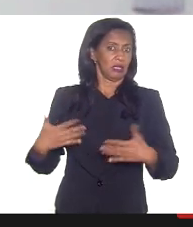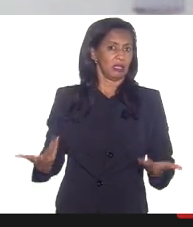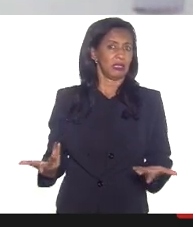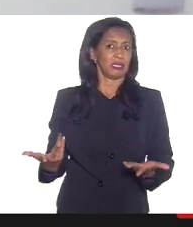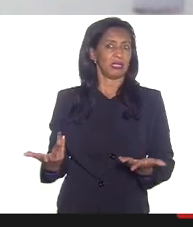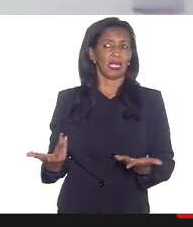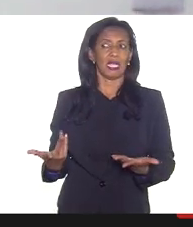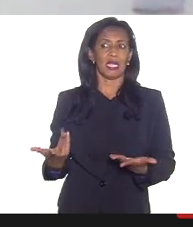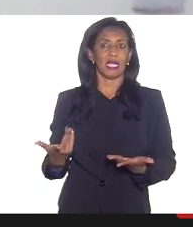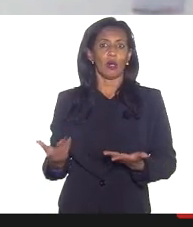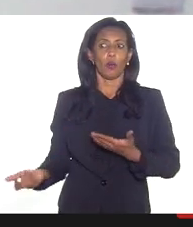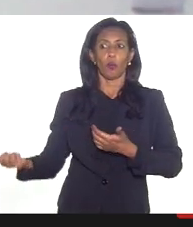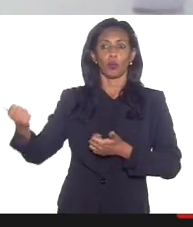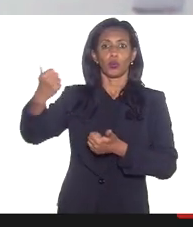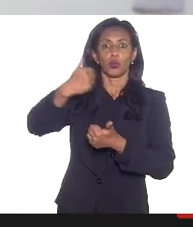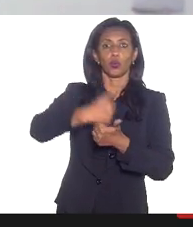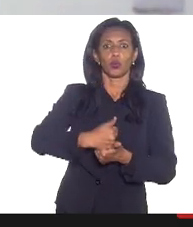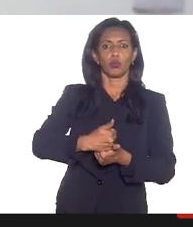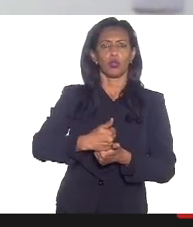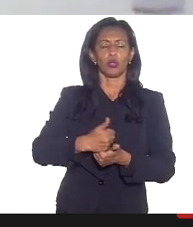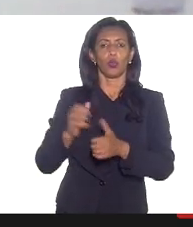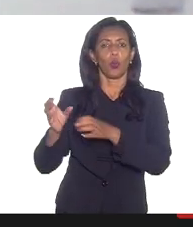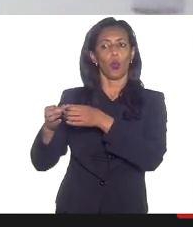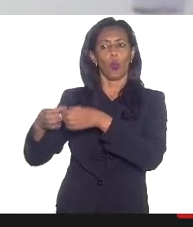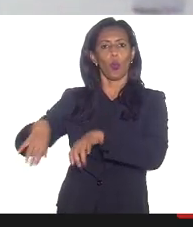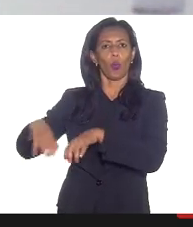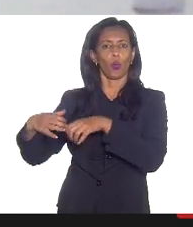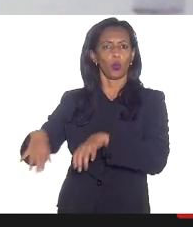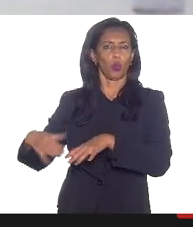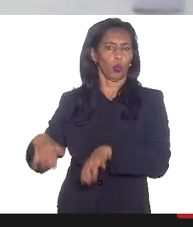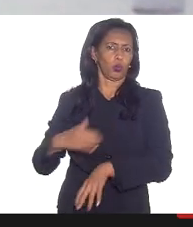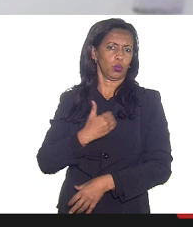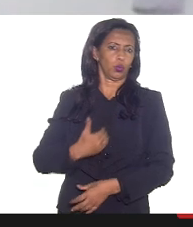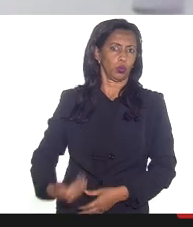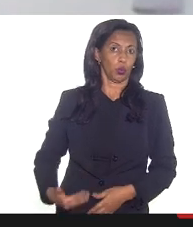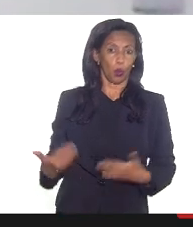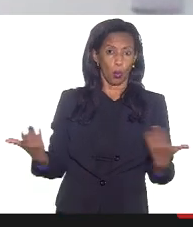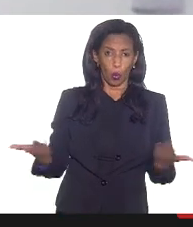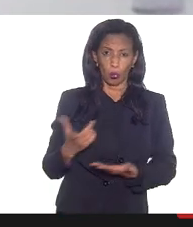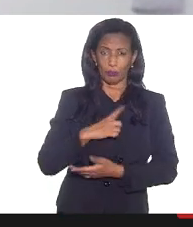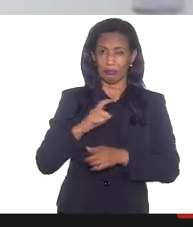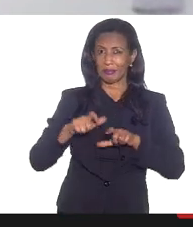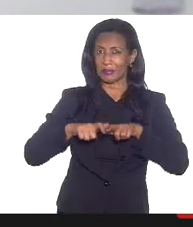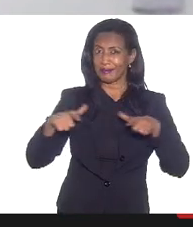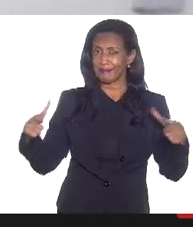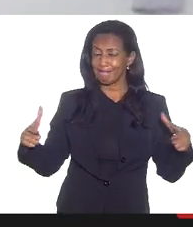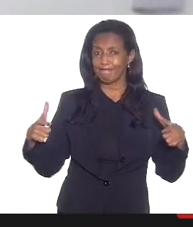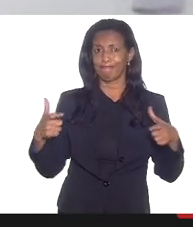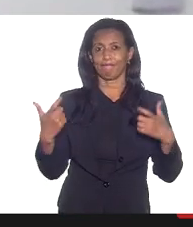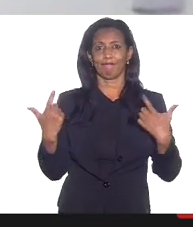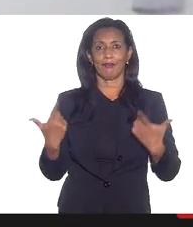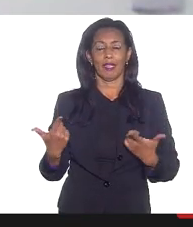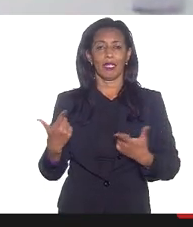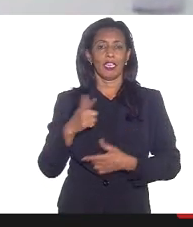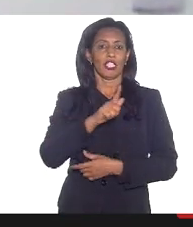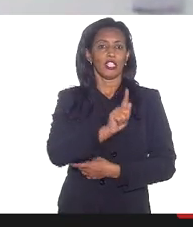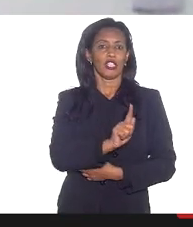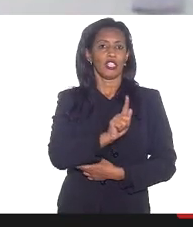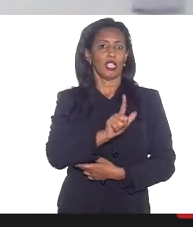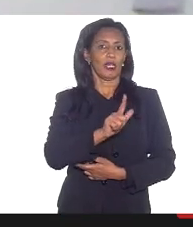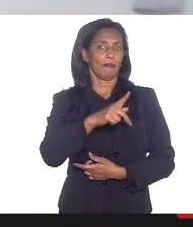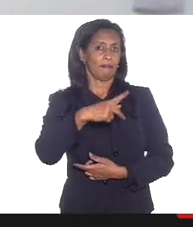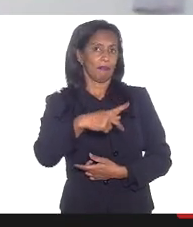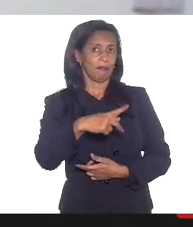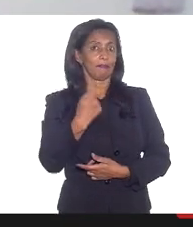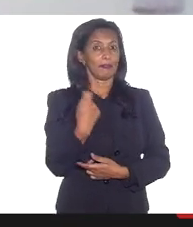de reposição através da convocação de concurso público. Por isso, a gente tem uma ampliação crescente, né, das GLPs. Por